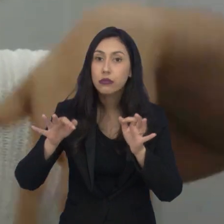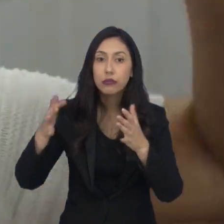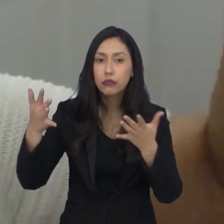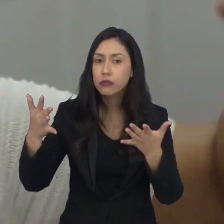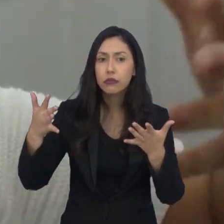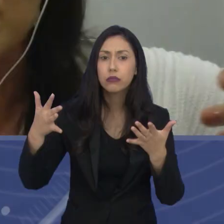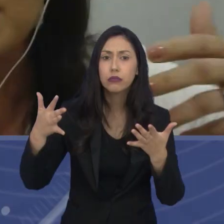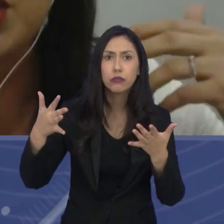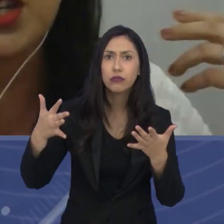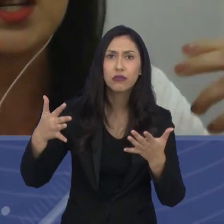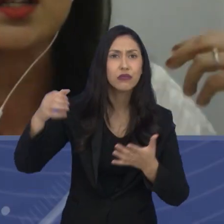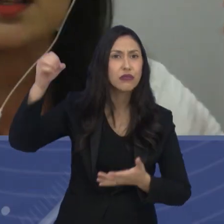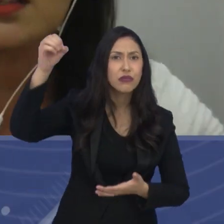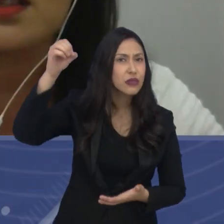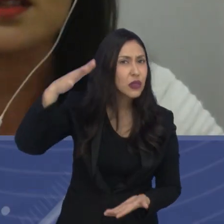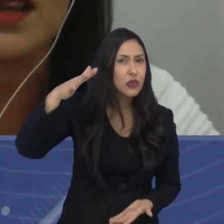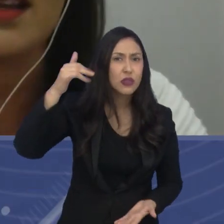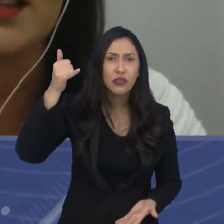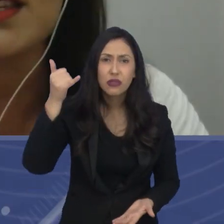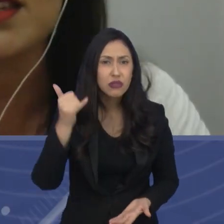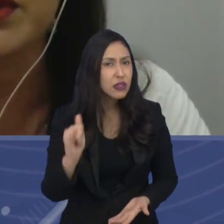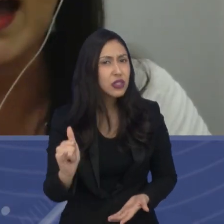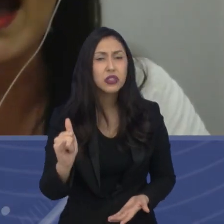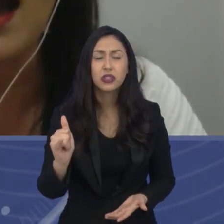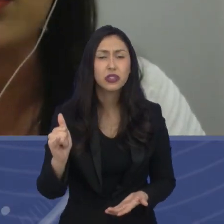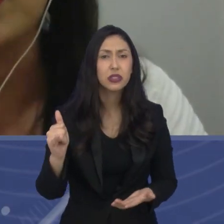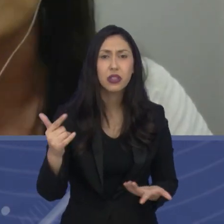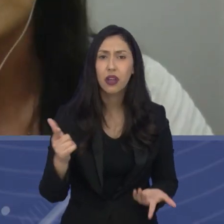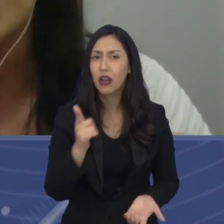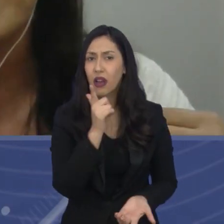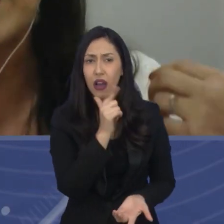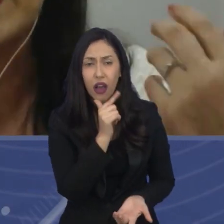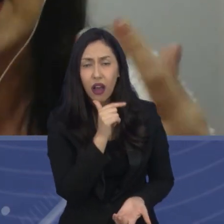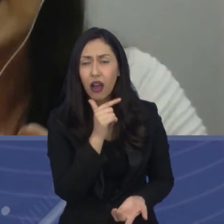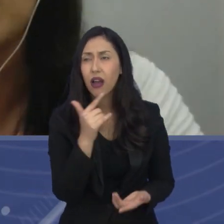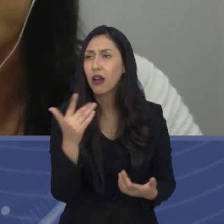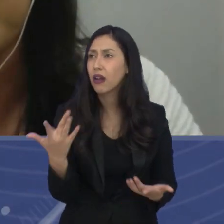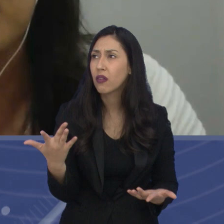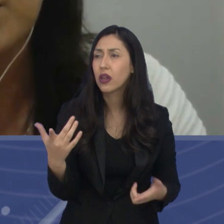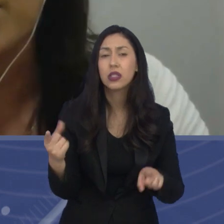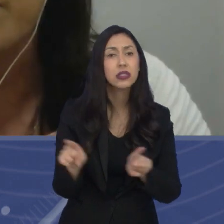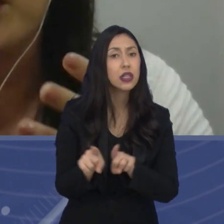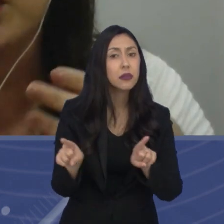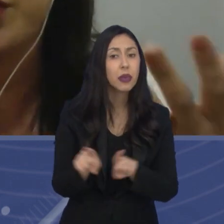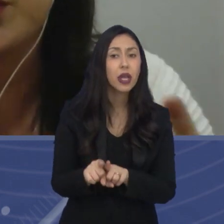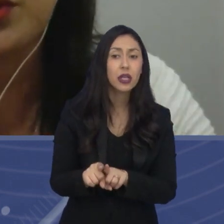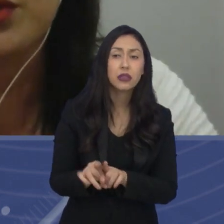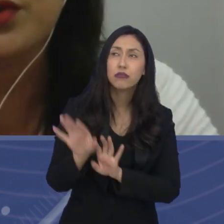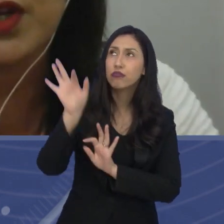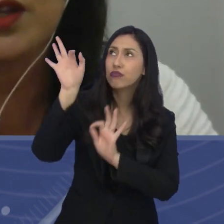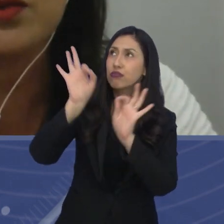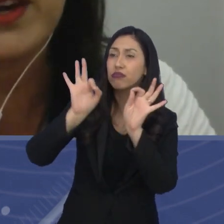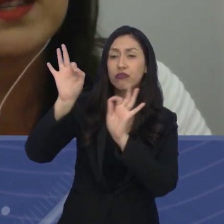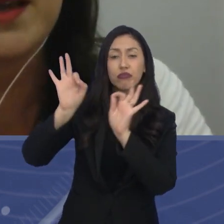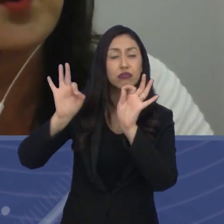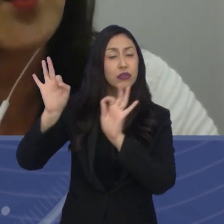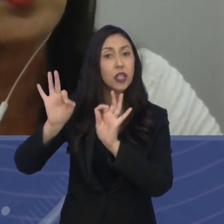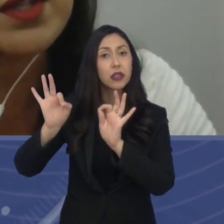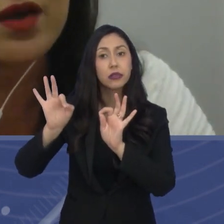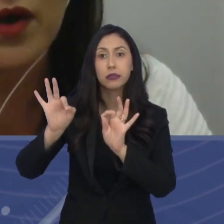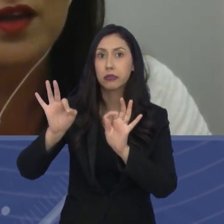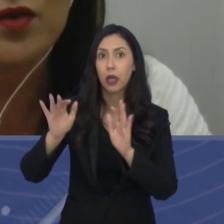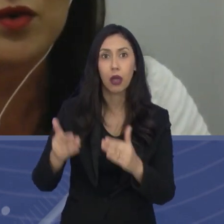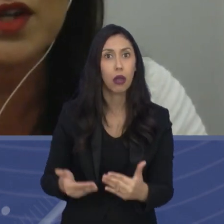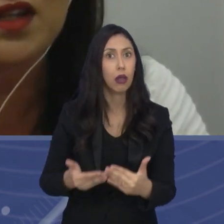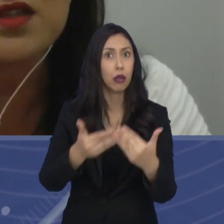dos postos, das coisas de energia, da questão da água, para ligar depois do seu imóvel, depois de construído, vai ser